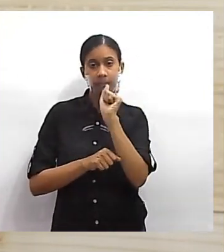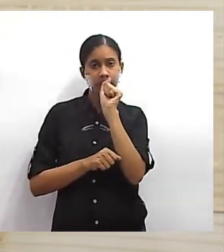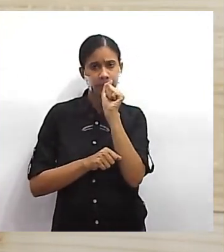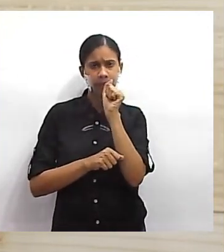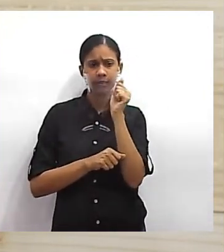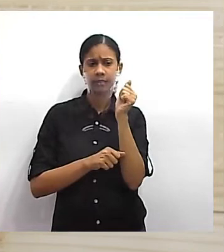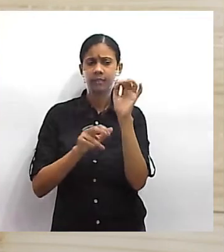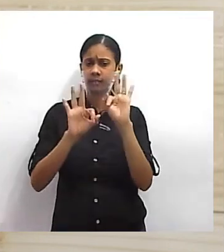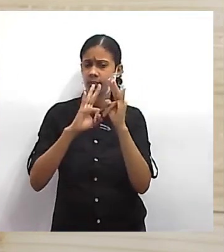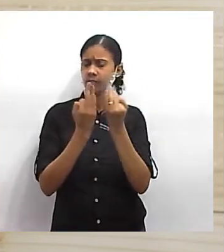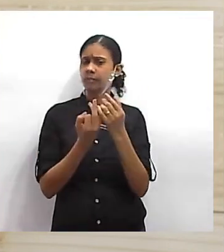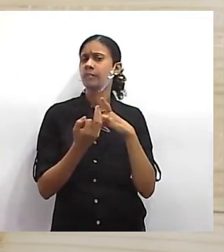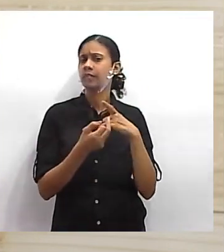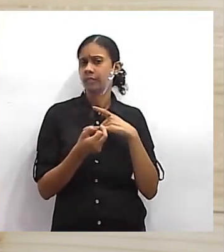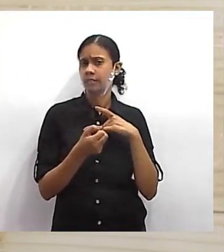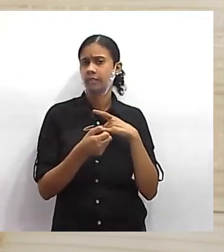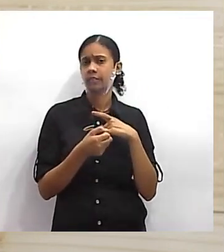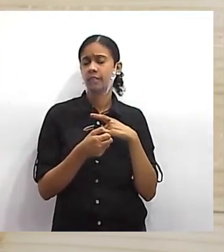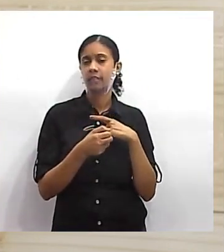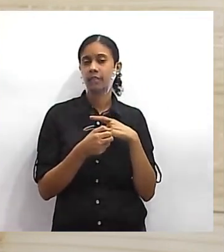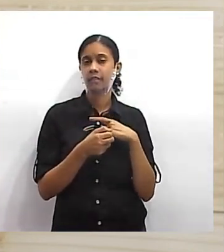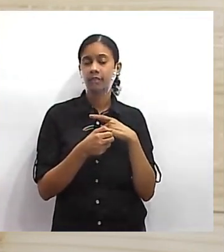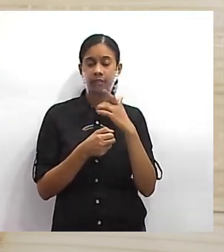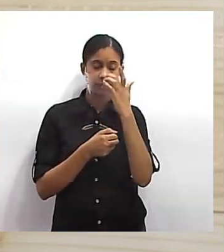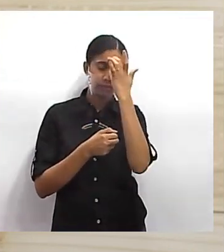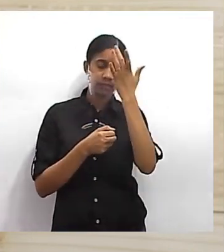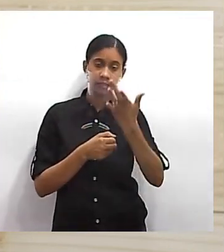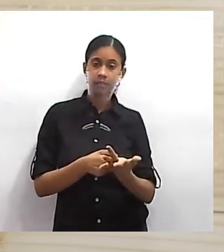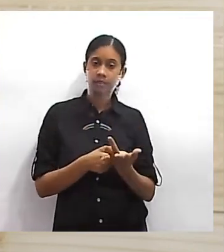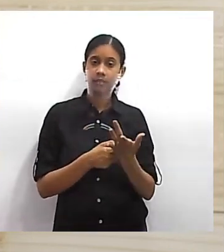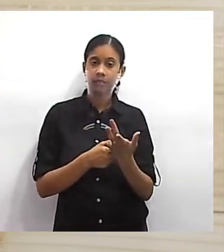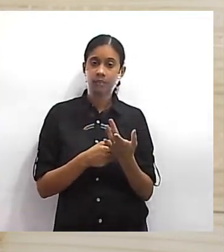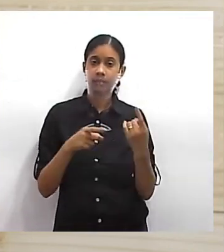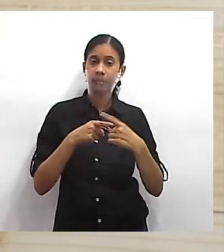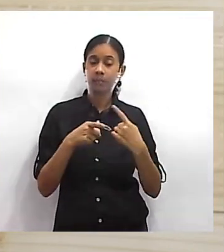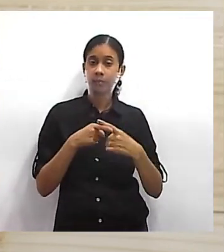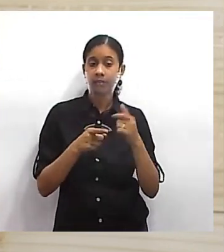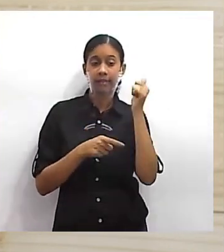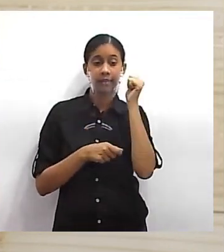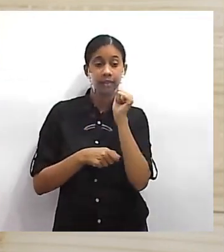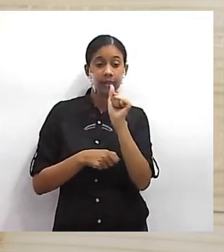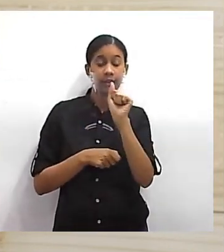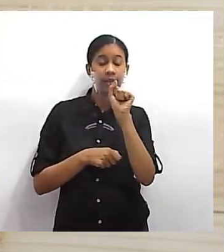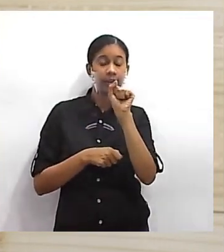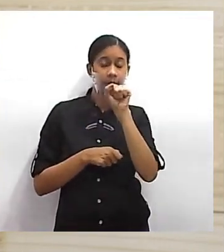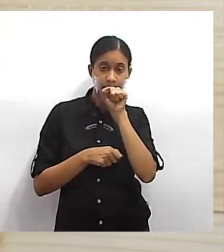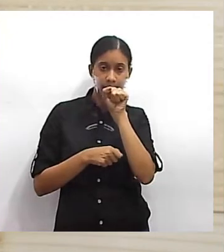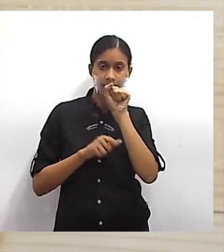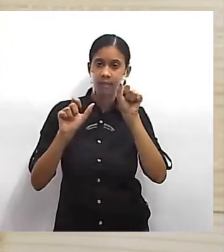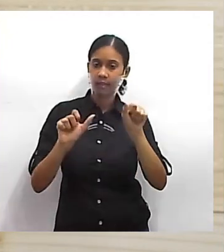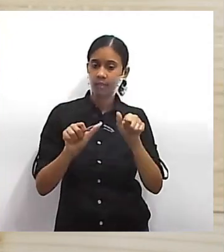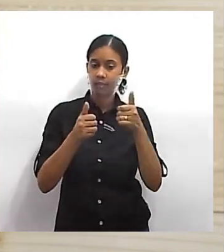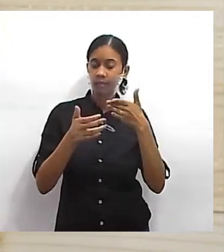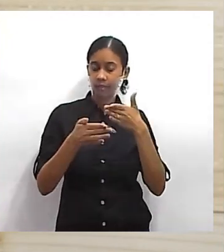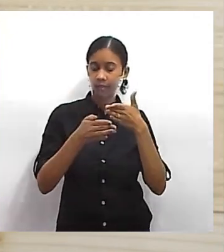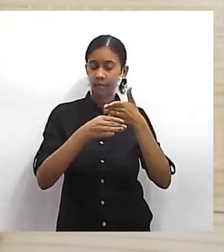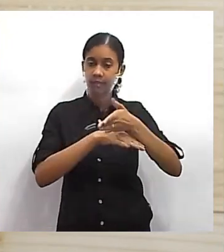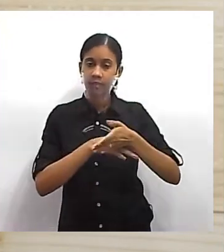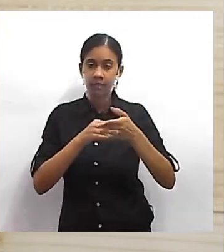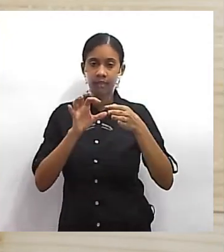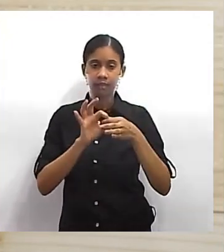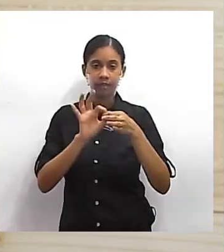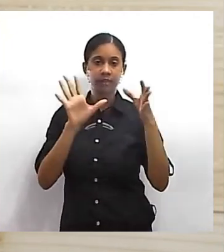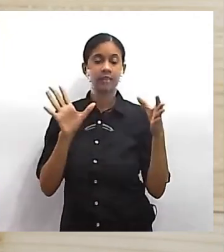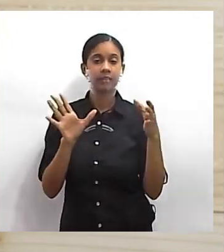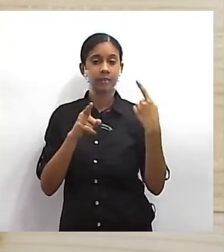acesso a esse recurso? Porque geralmente são as mulheres que sustentam suas famílias, as mães solteiras, né? A maior